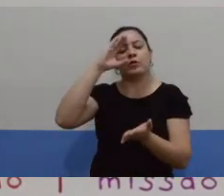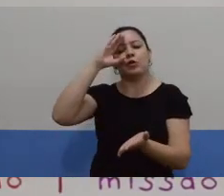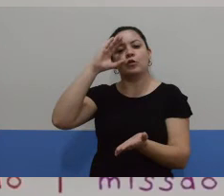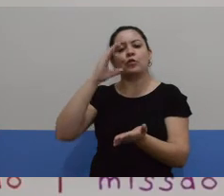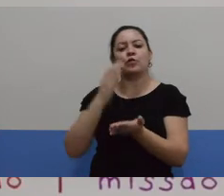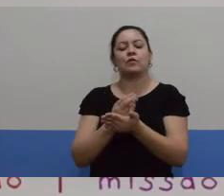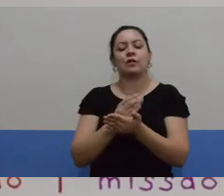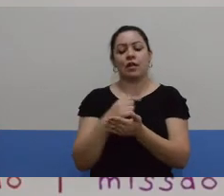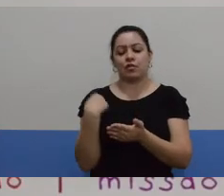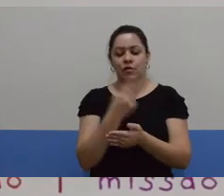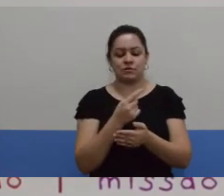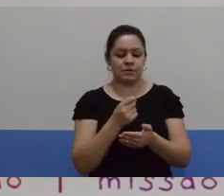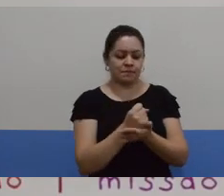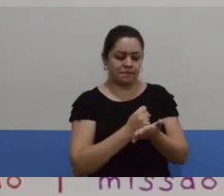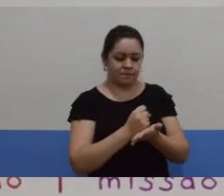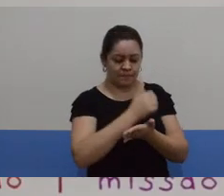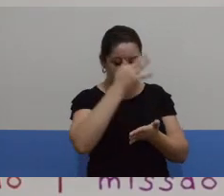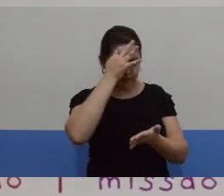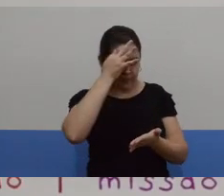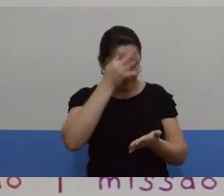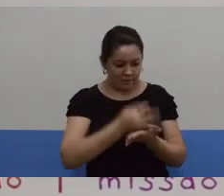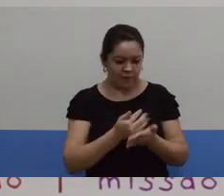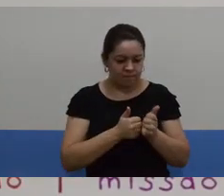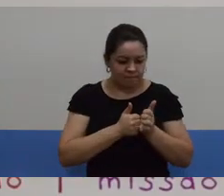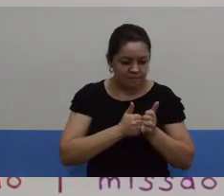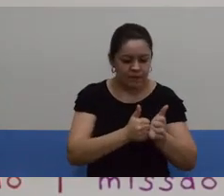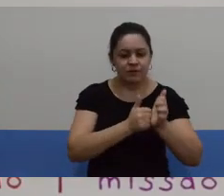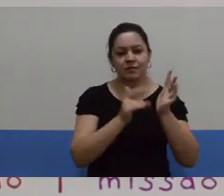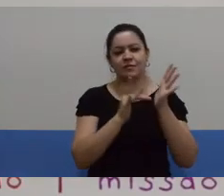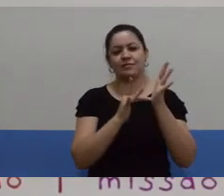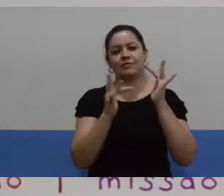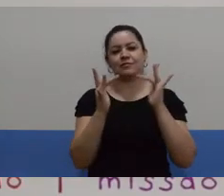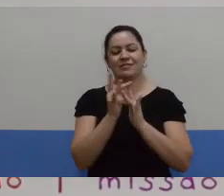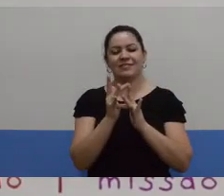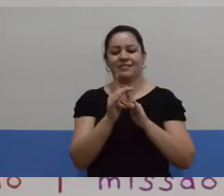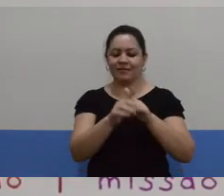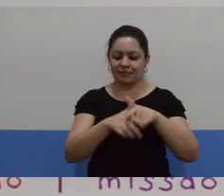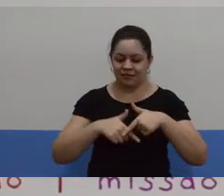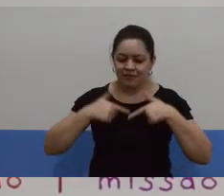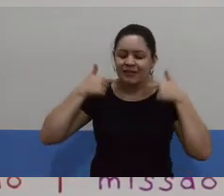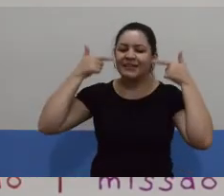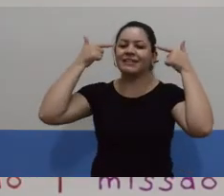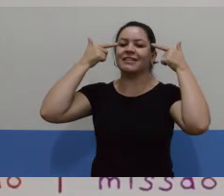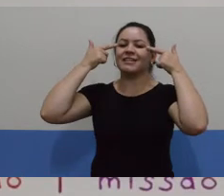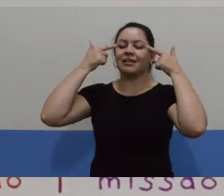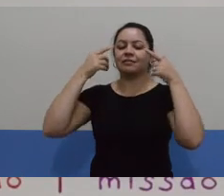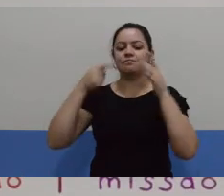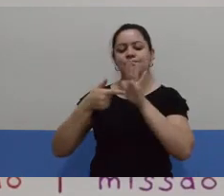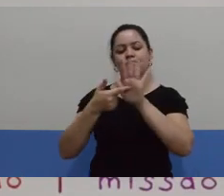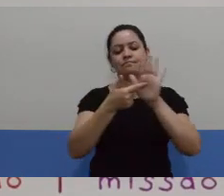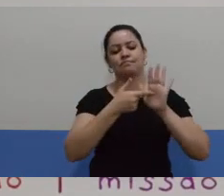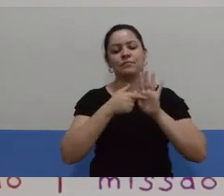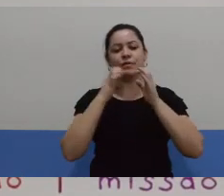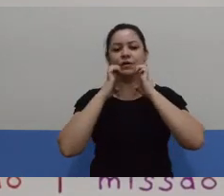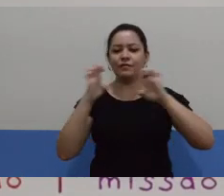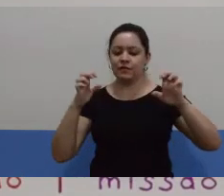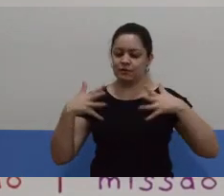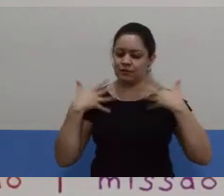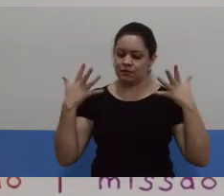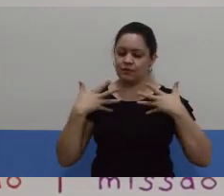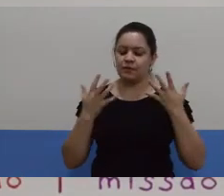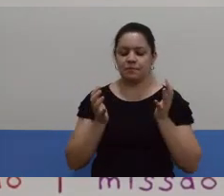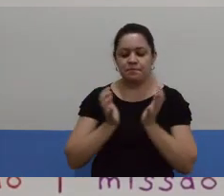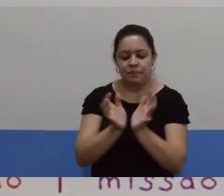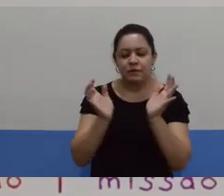Filho. Vosso sorriso nos traz a alegria do Evangelho e de pertença à família de Deus.